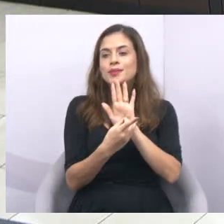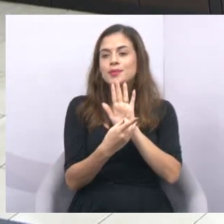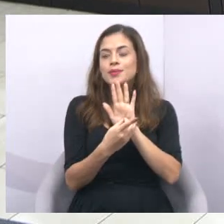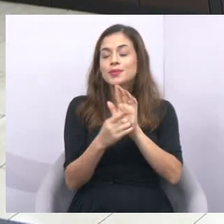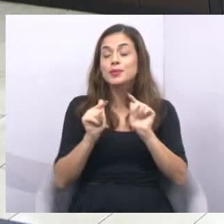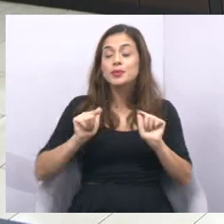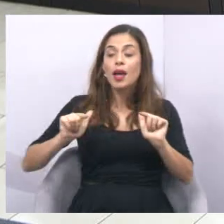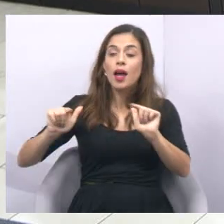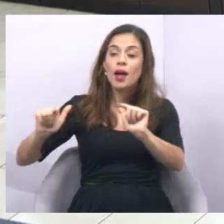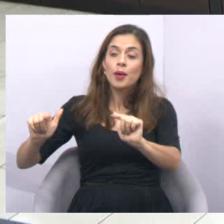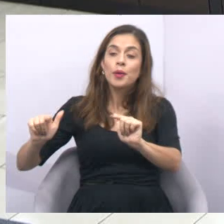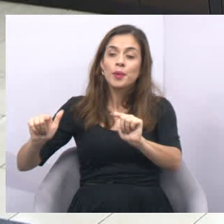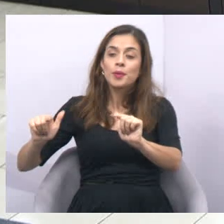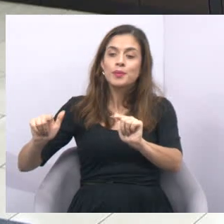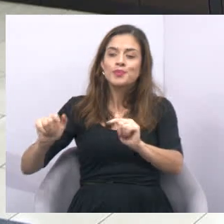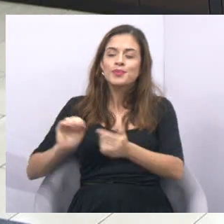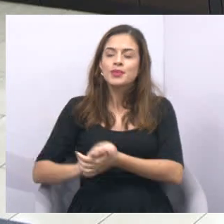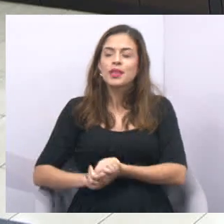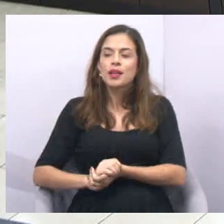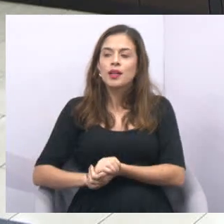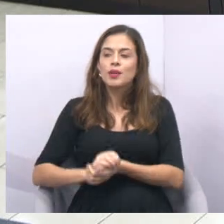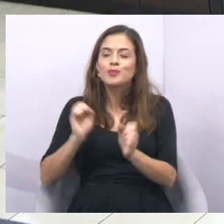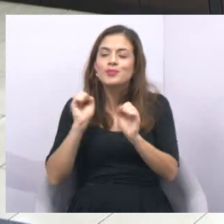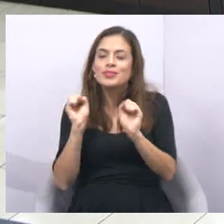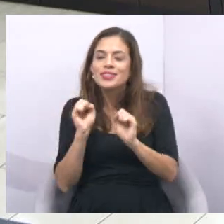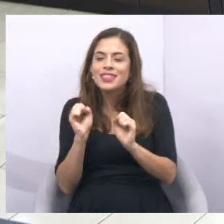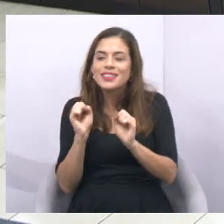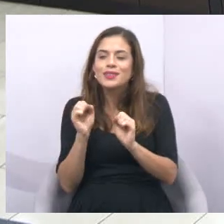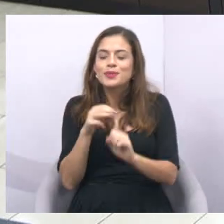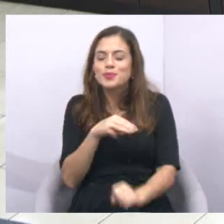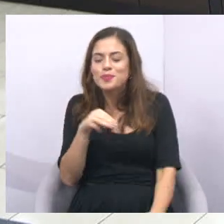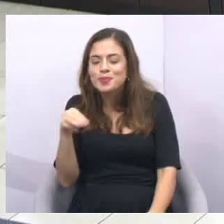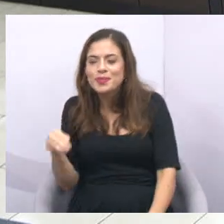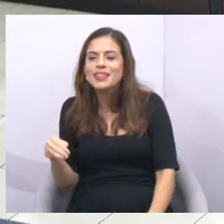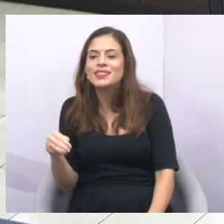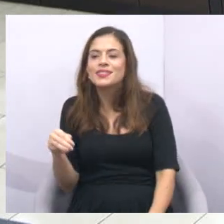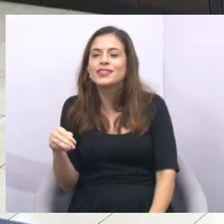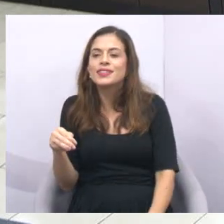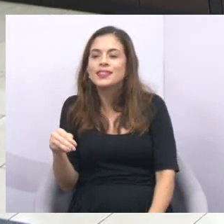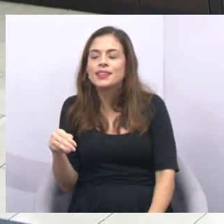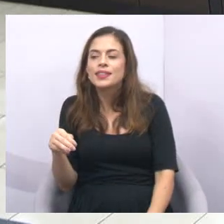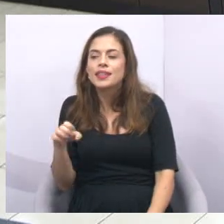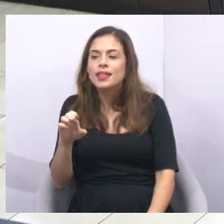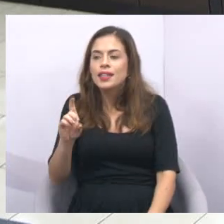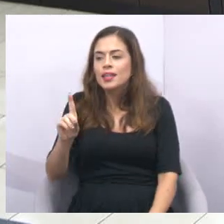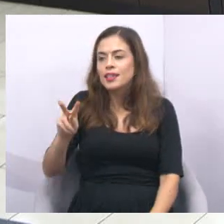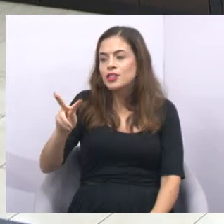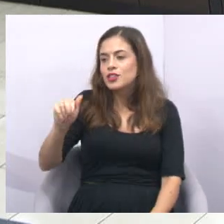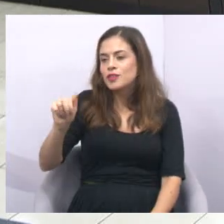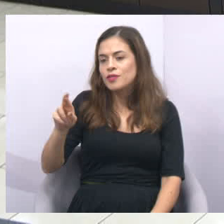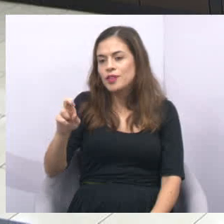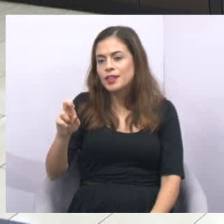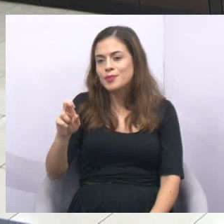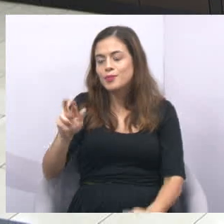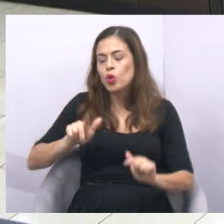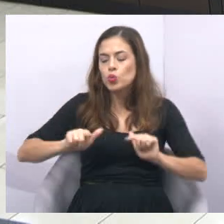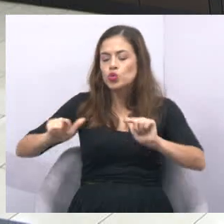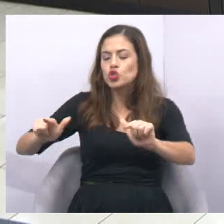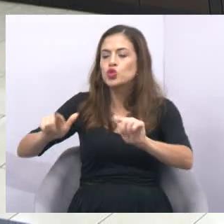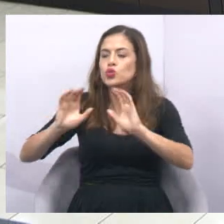outorga ao nosso querido, nosso grande mestre, Edivar Simões, o título de cidadão